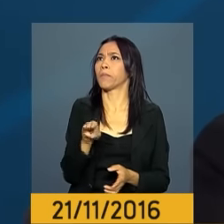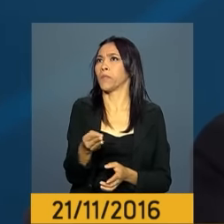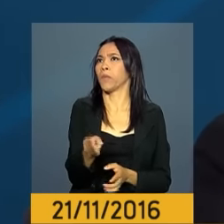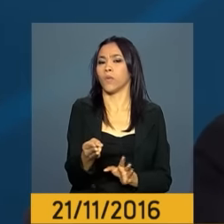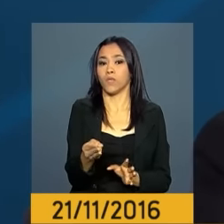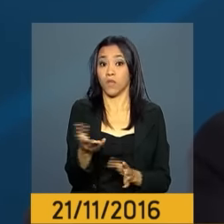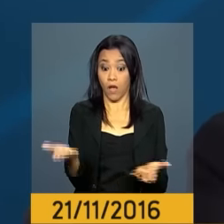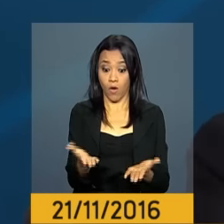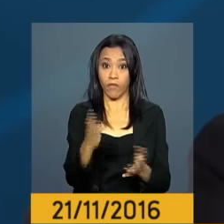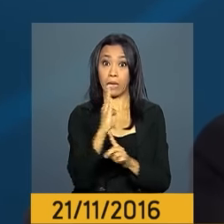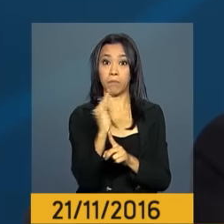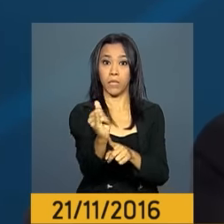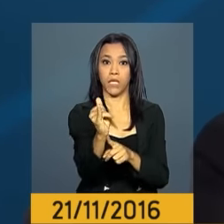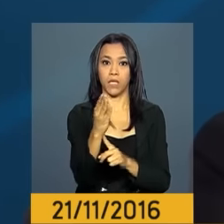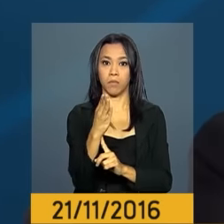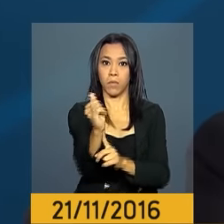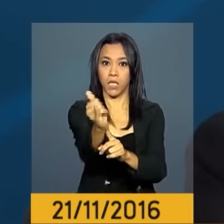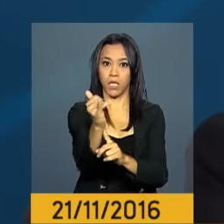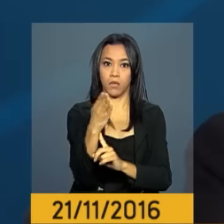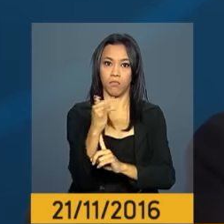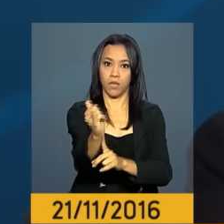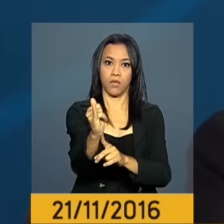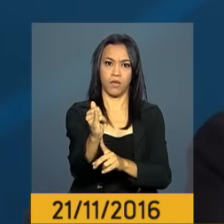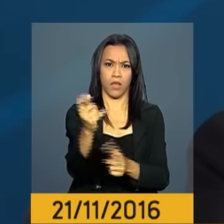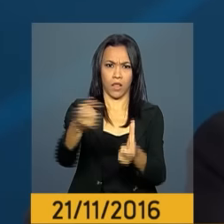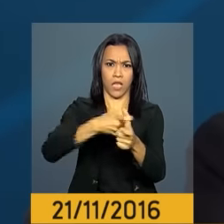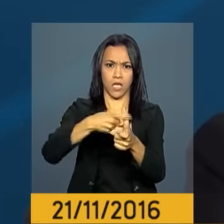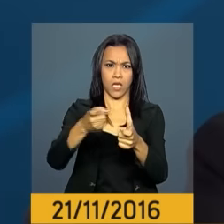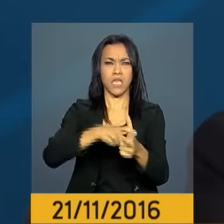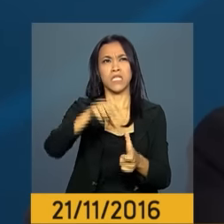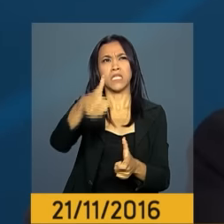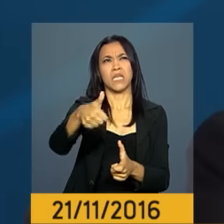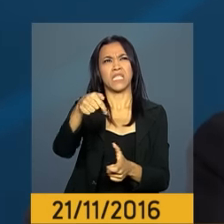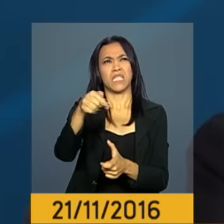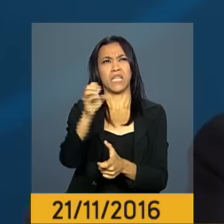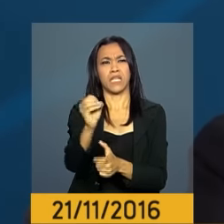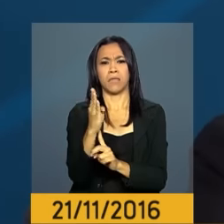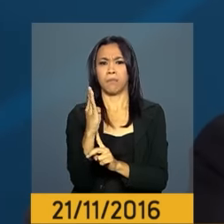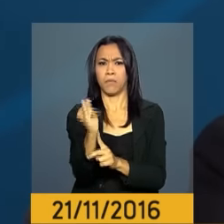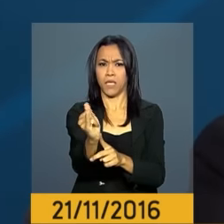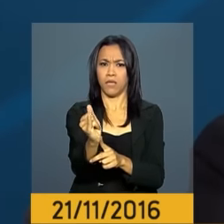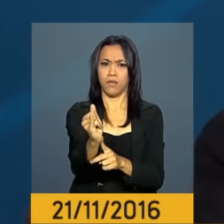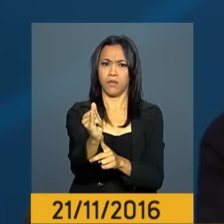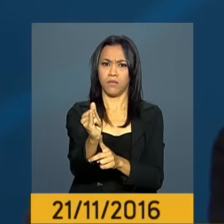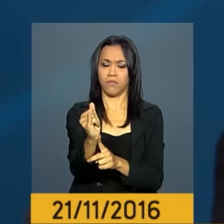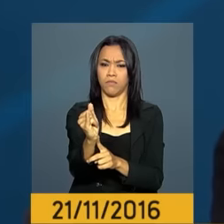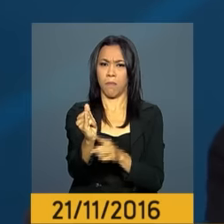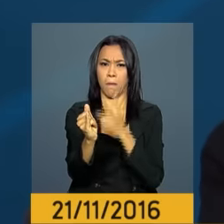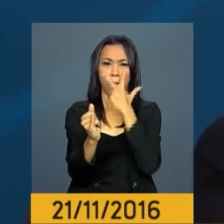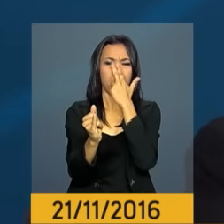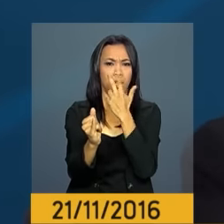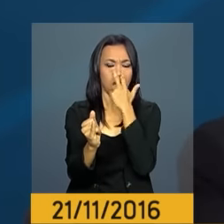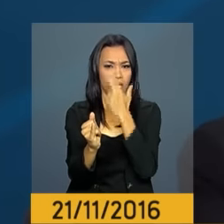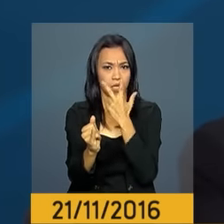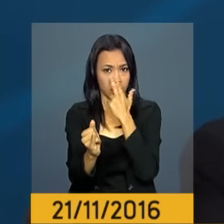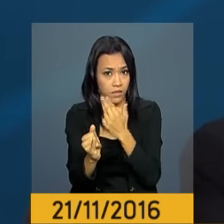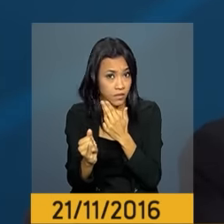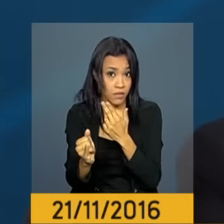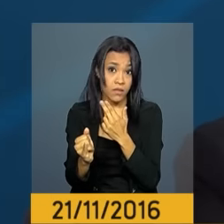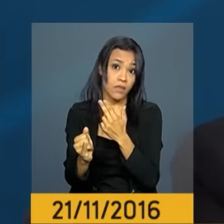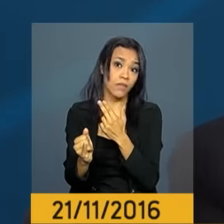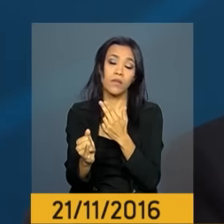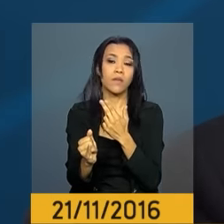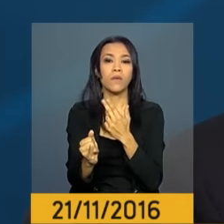perceber, fala-se em bilhões. Quando se fala num déficit de 170 bilhões, parece que não, mas é uma